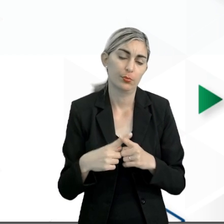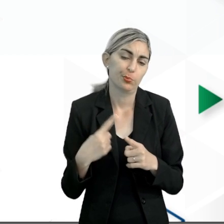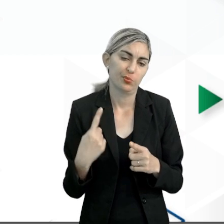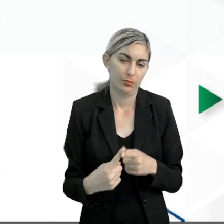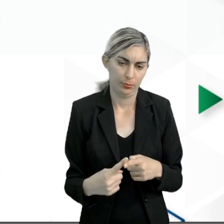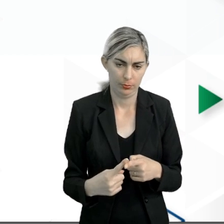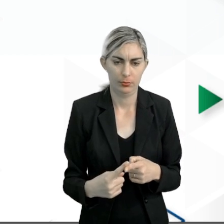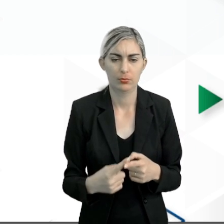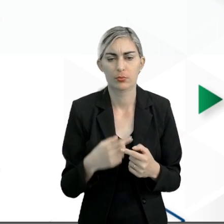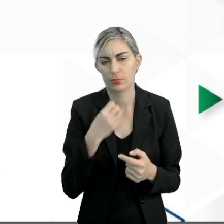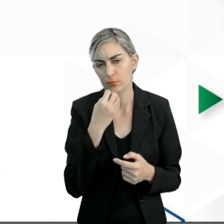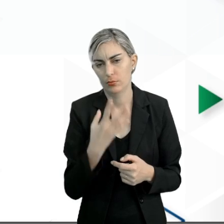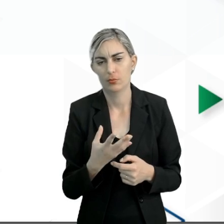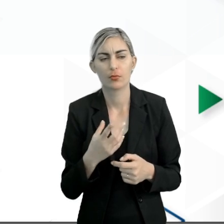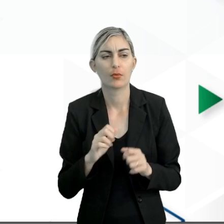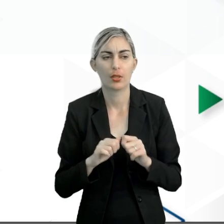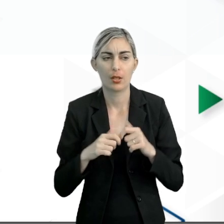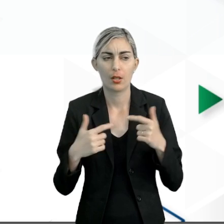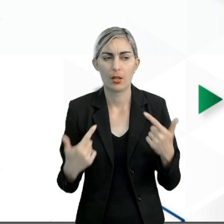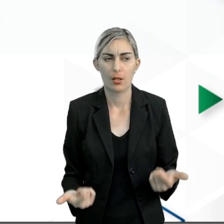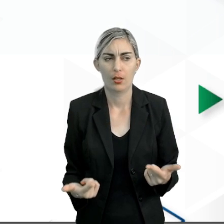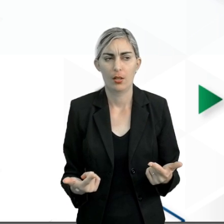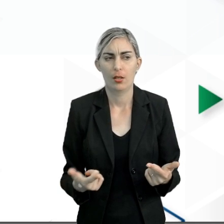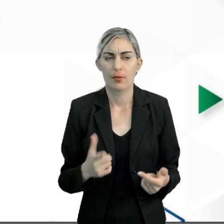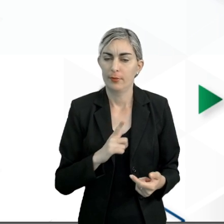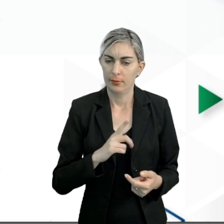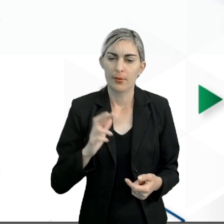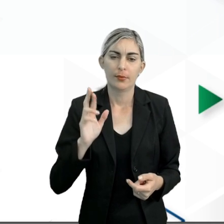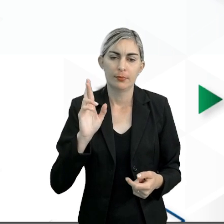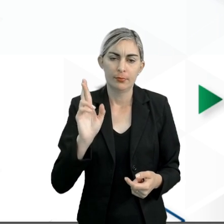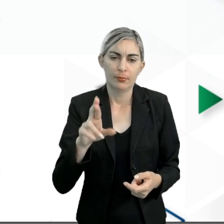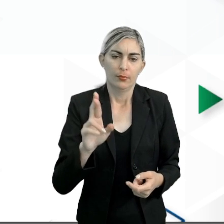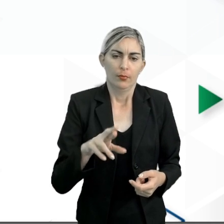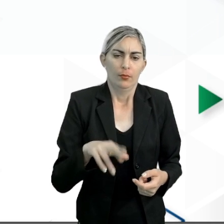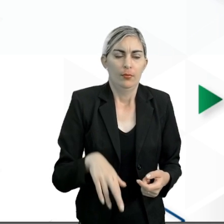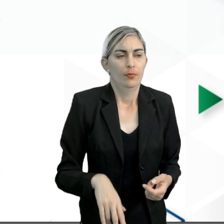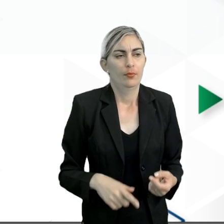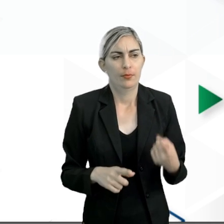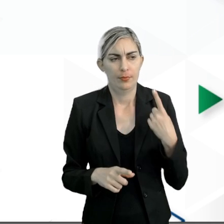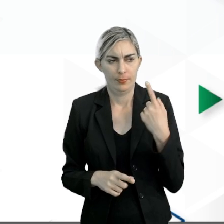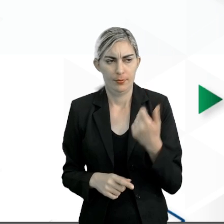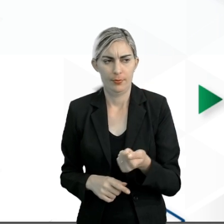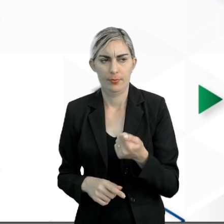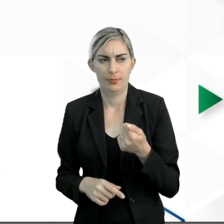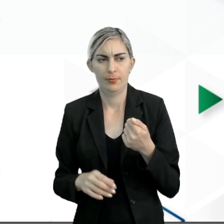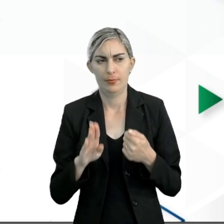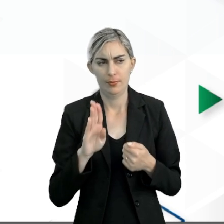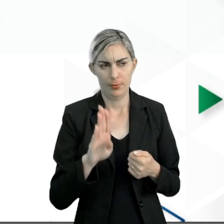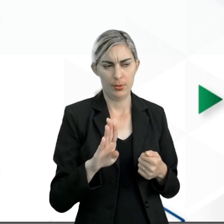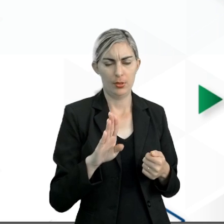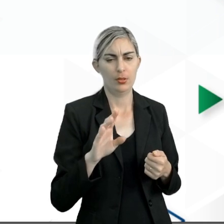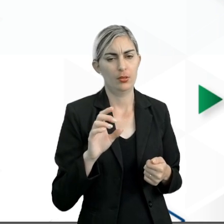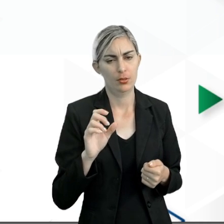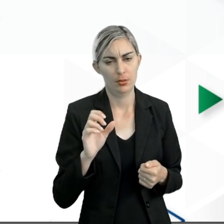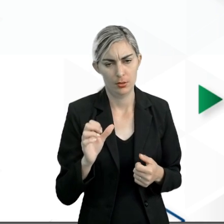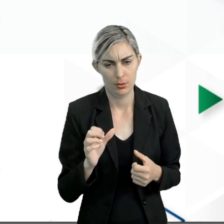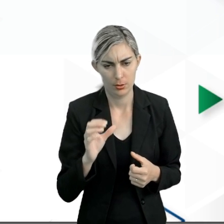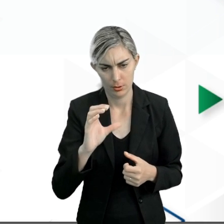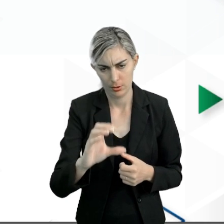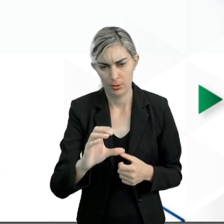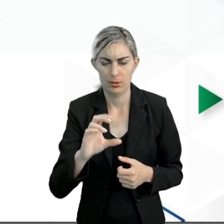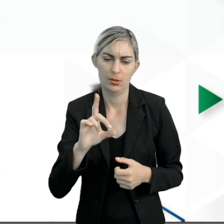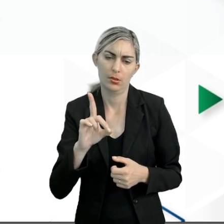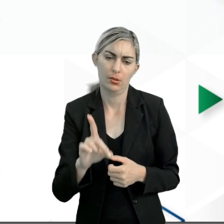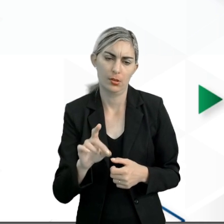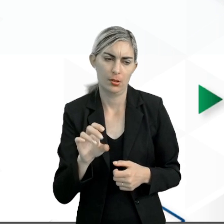o quê bom é claro que a gente tem as alternativas tem aí a letra a letra B letra C letra D